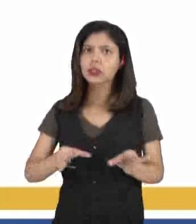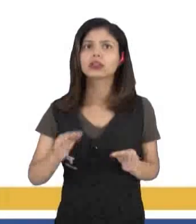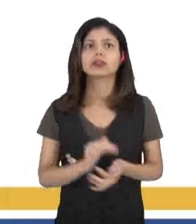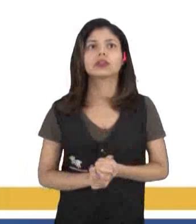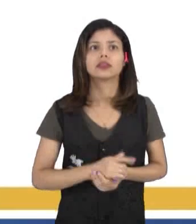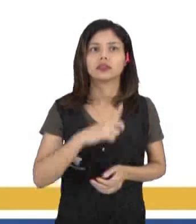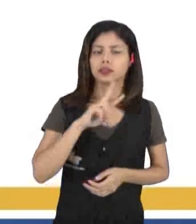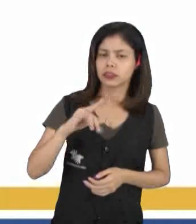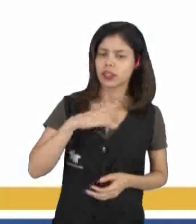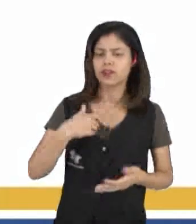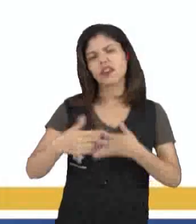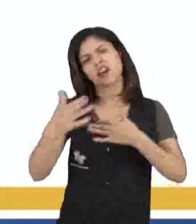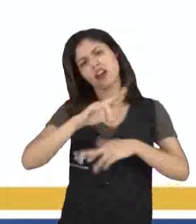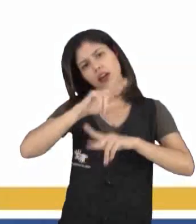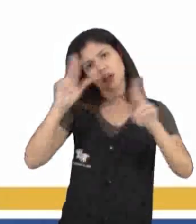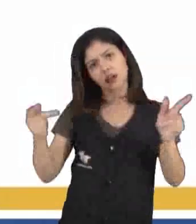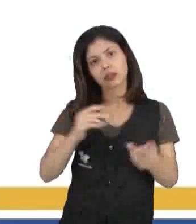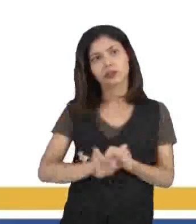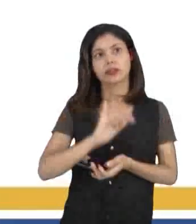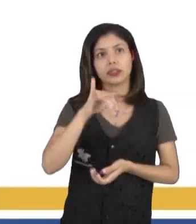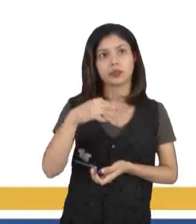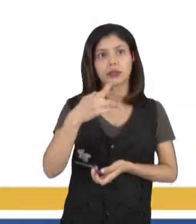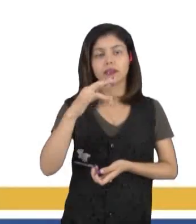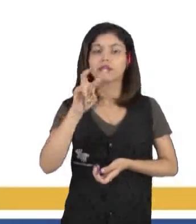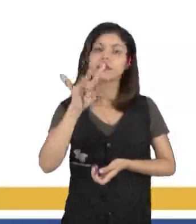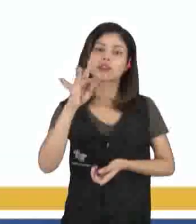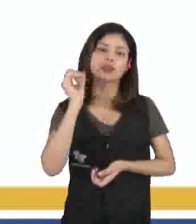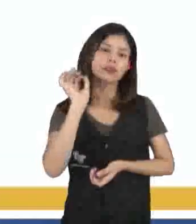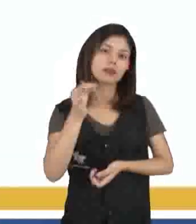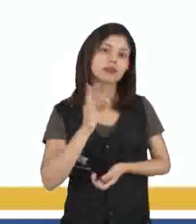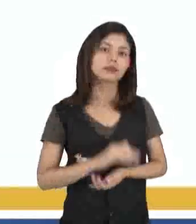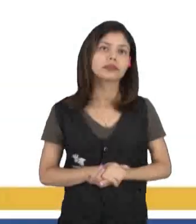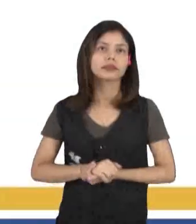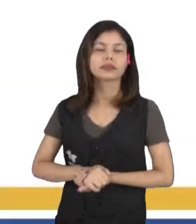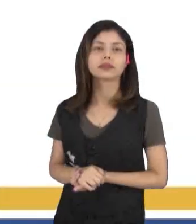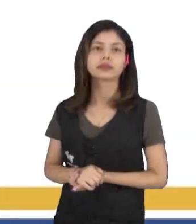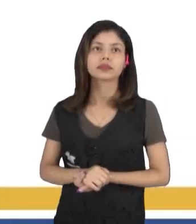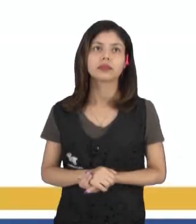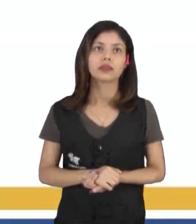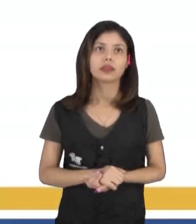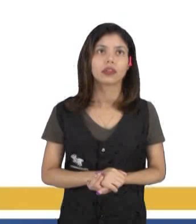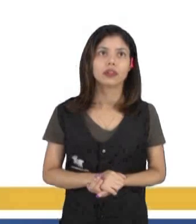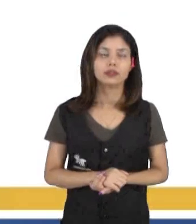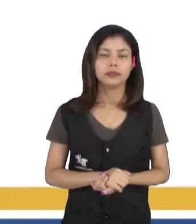planejado, ocorreram vários imprevistos, certo? Vamos lá?